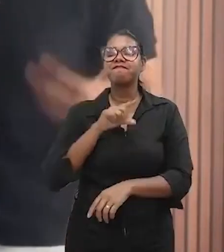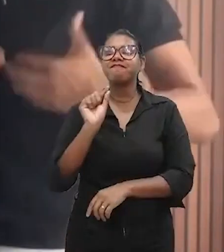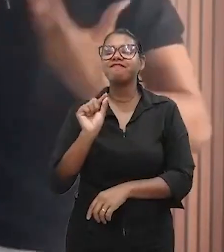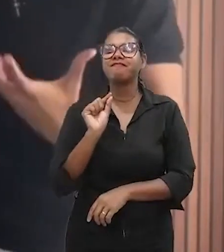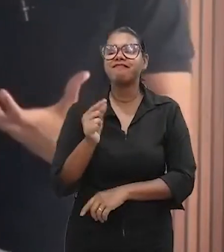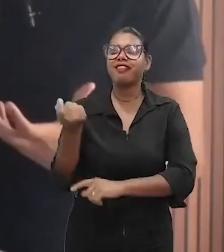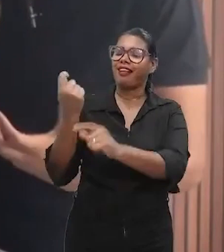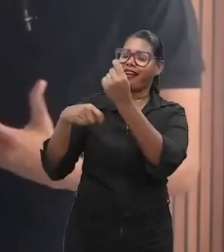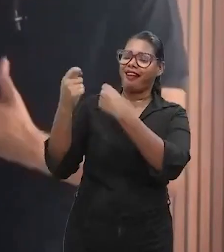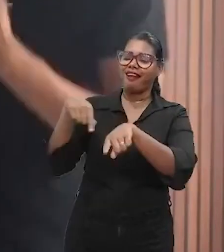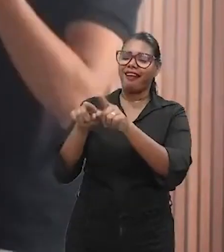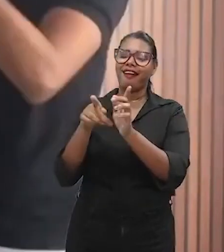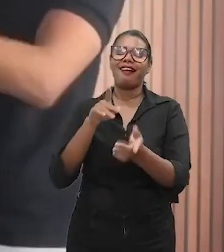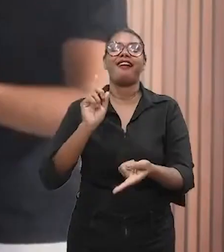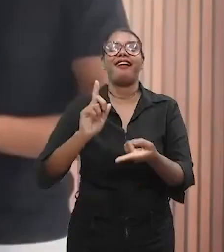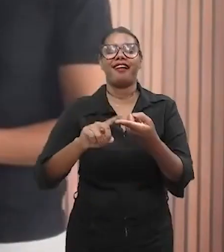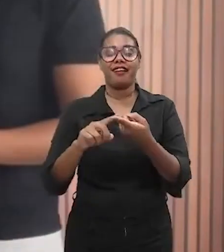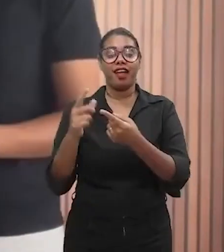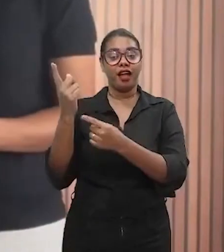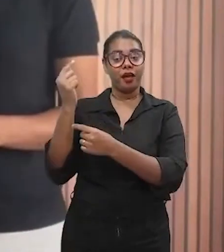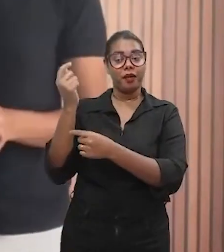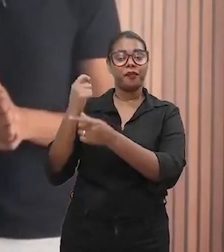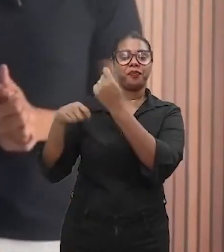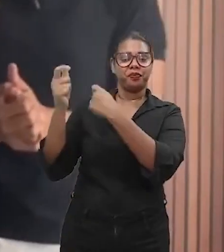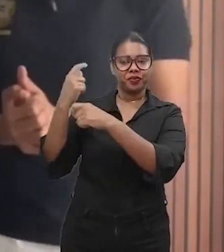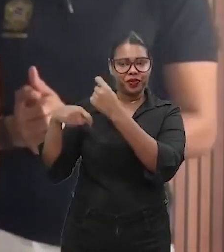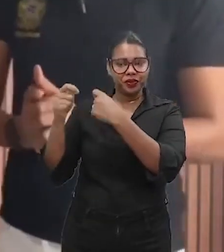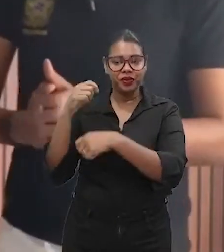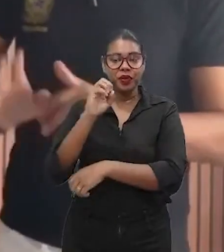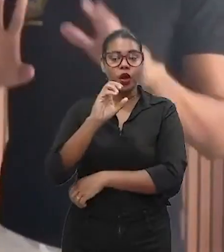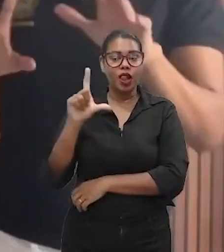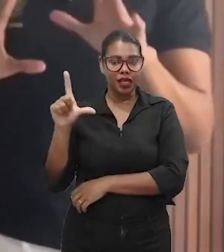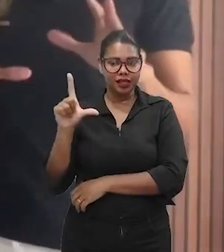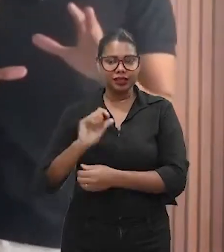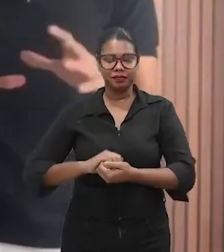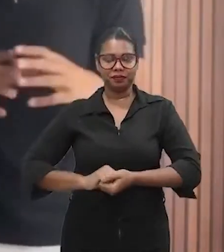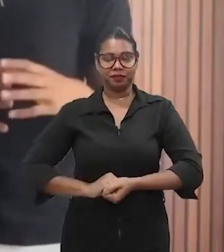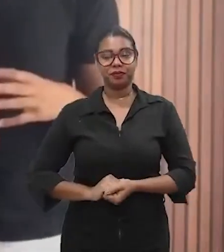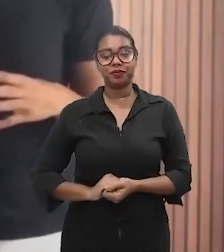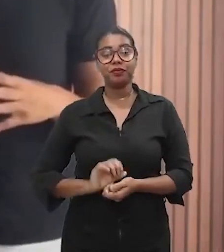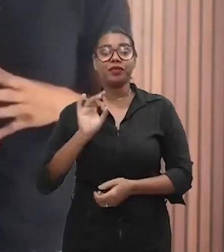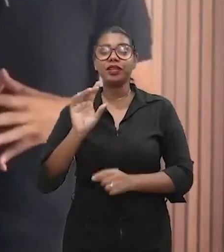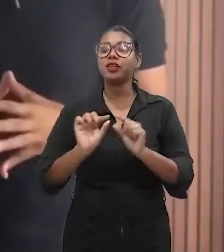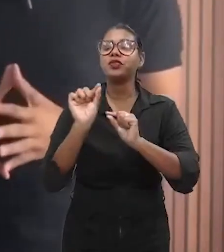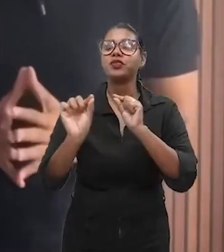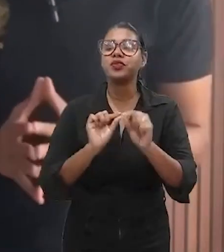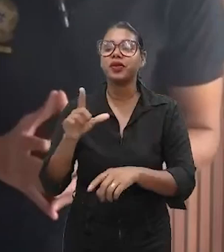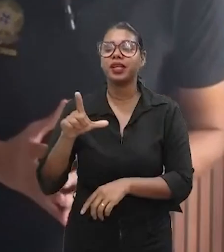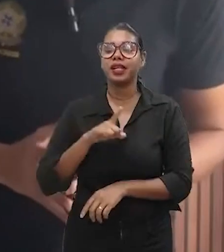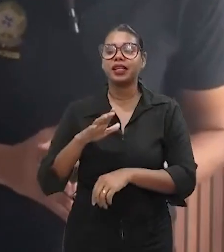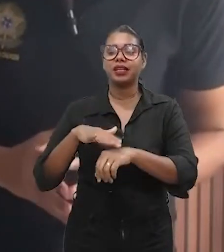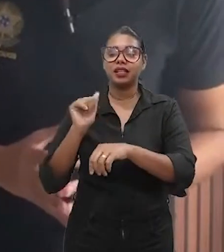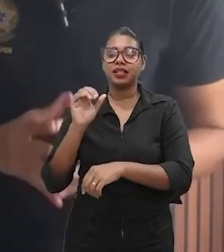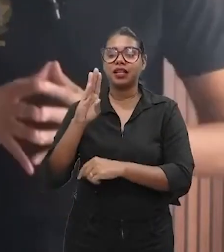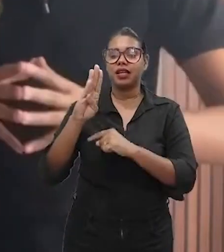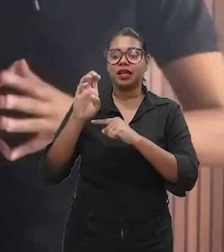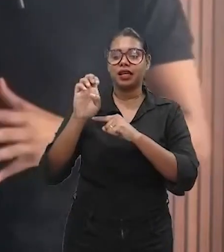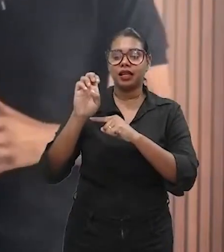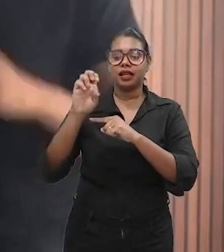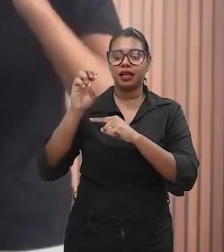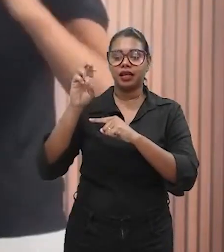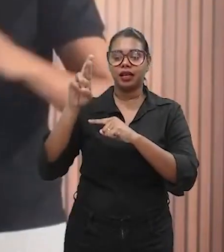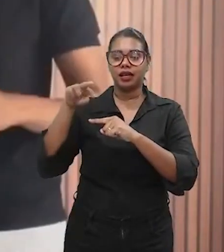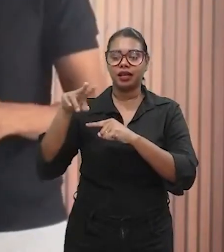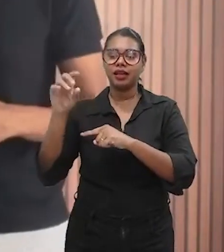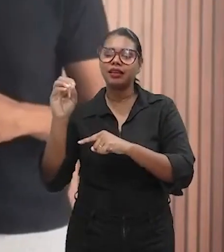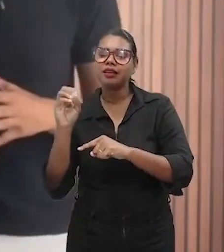como administrar também a parte econômica lá em Olinda. Só que aí existia um camarada chamado Bernardo Vieira de Mello. Quem era esse